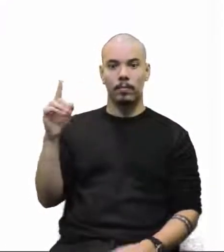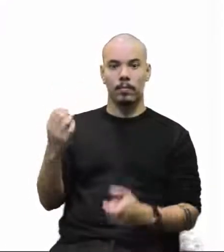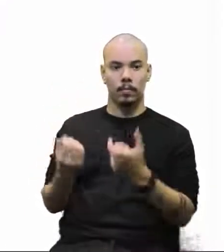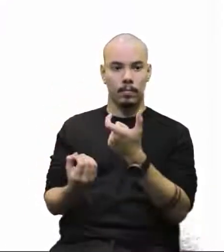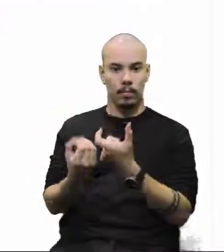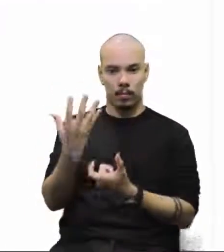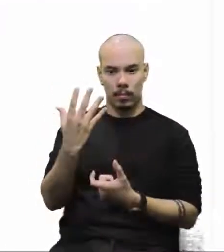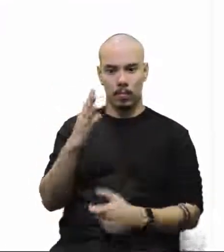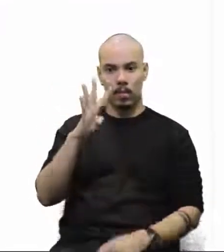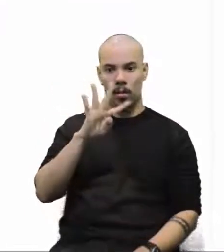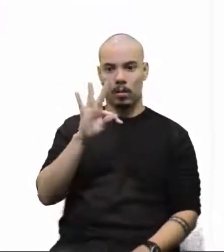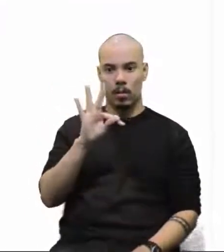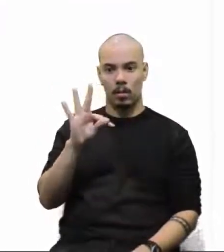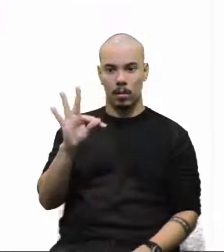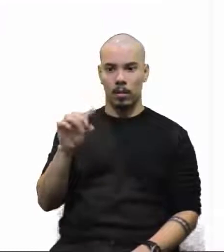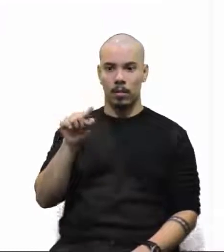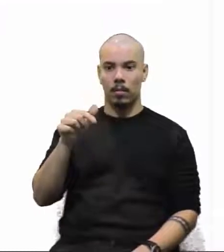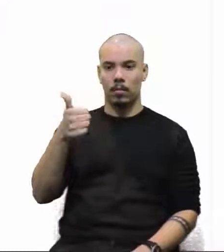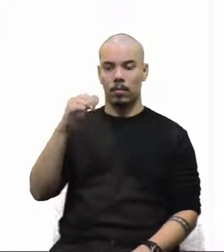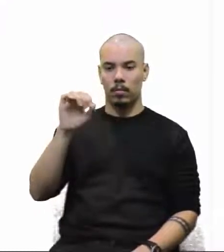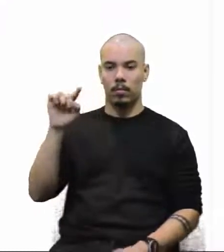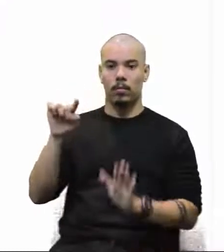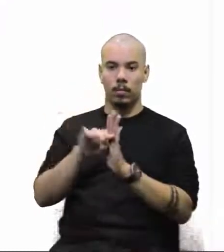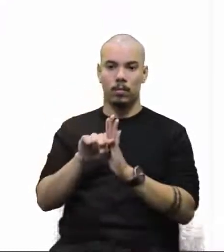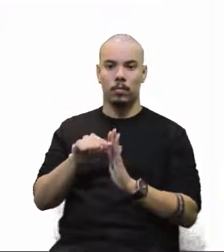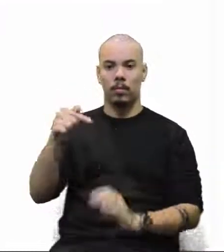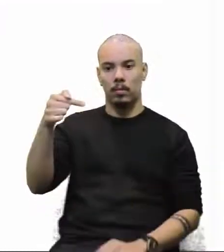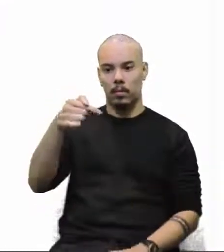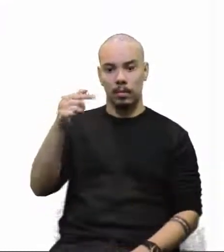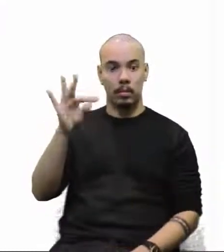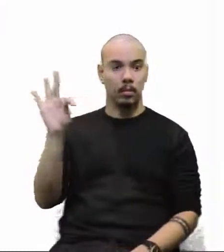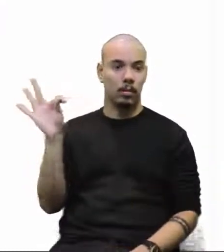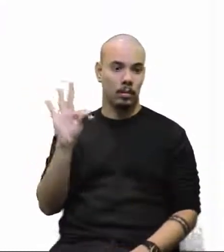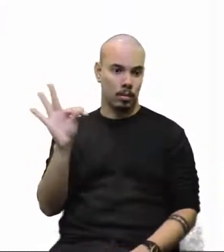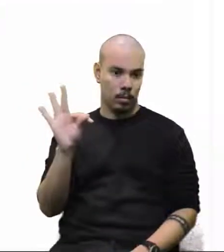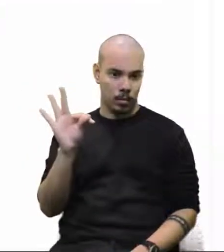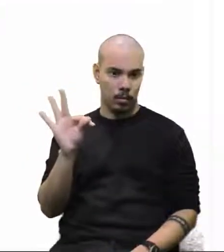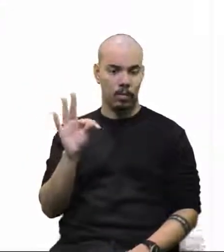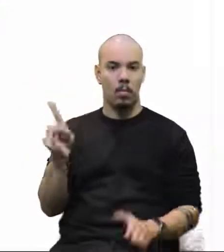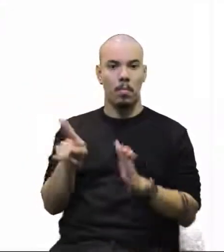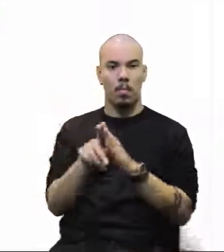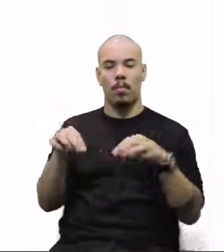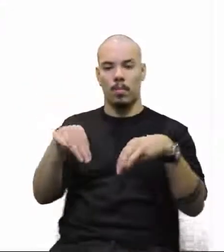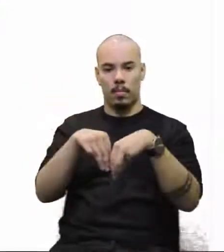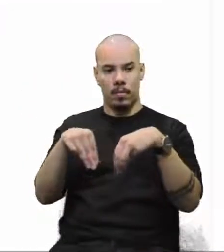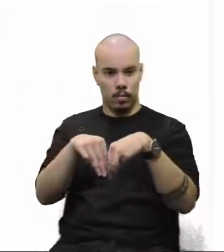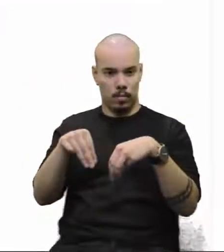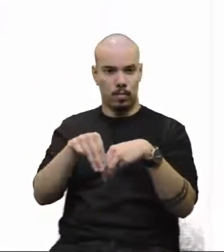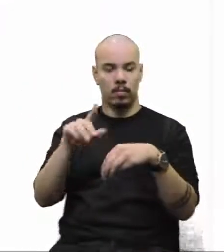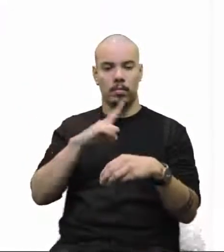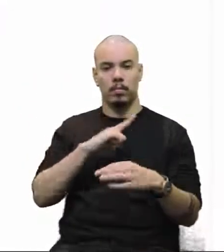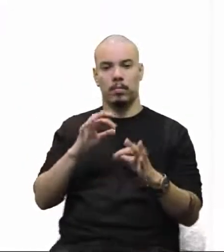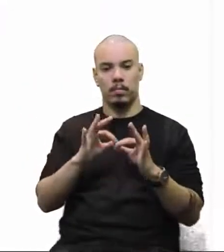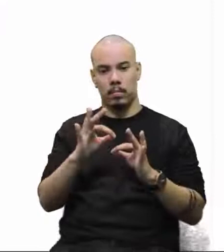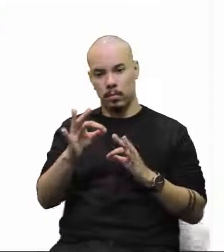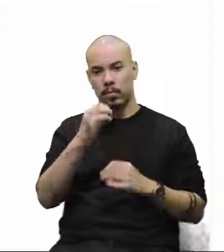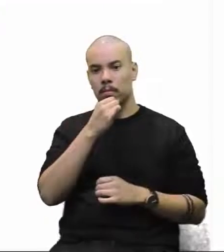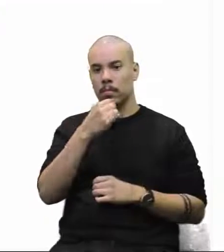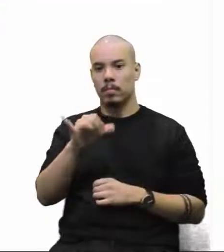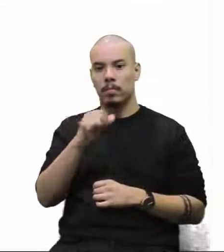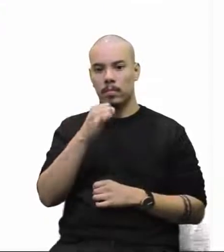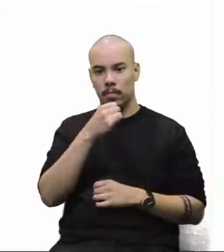7 Tesla. É permissividade magnética. Que é o Tesla magnética. São percorridos com corrente